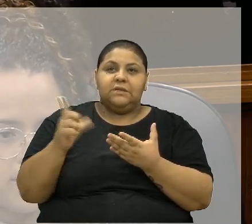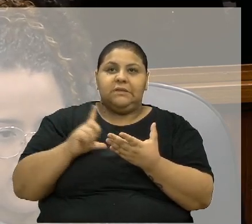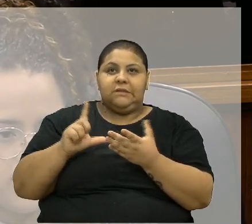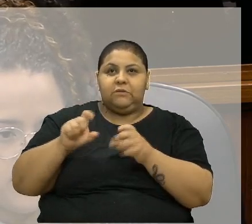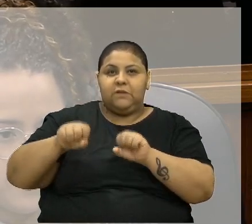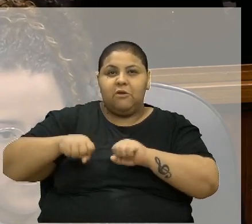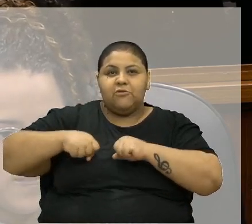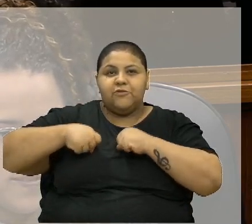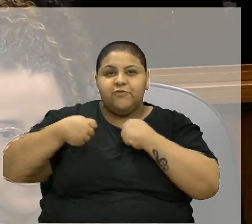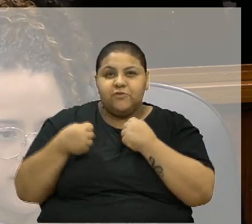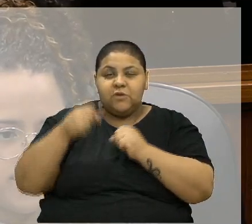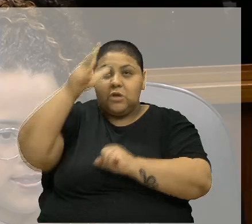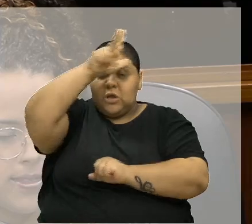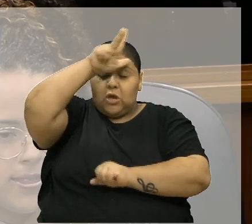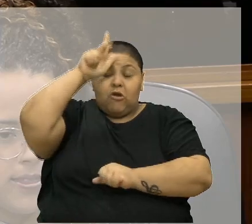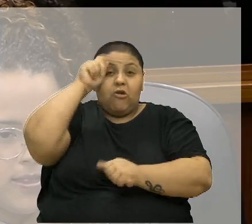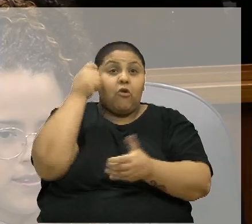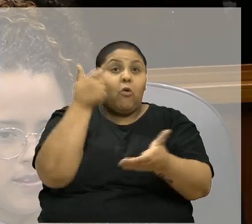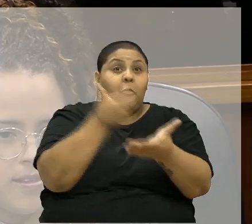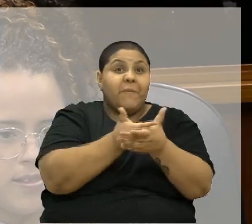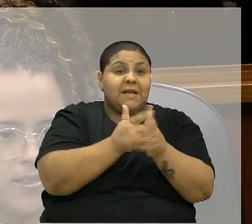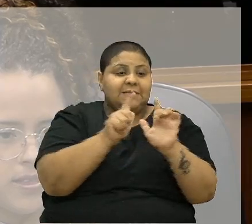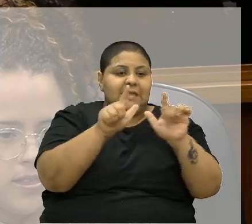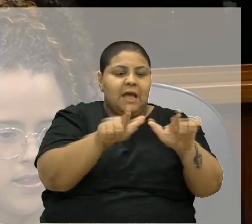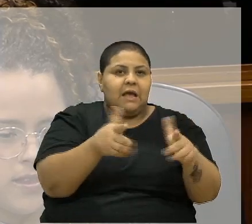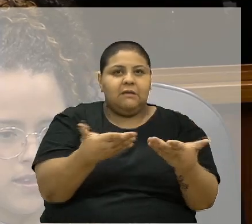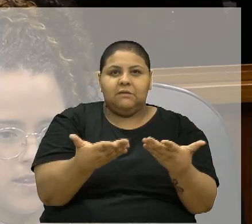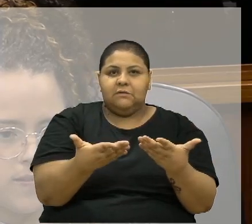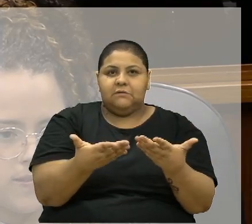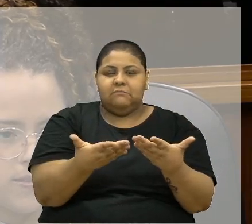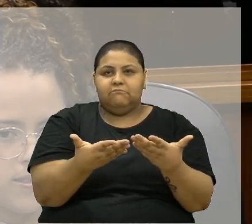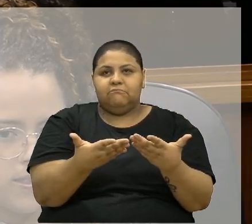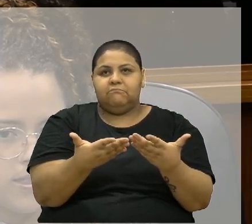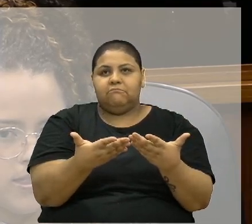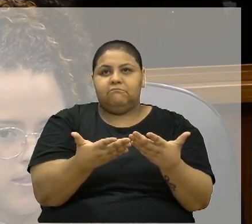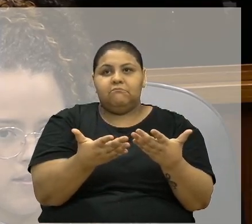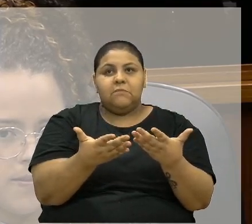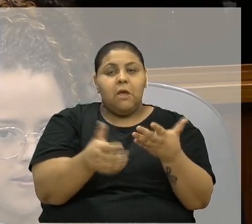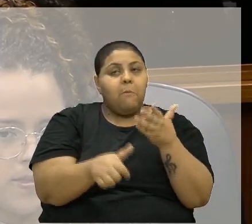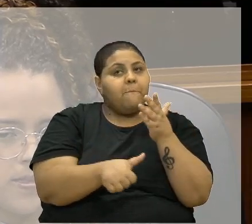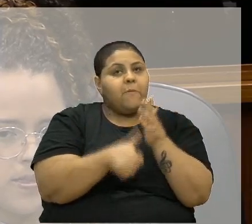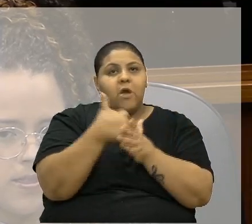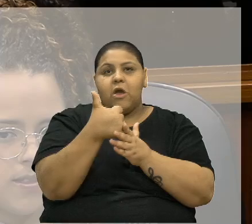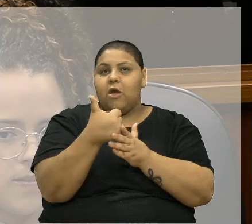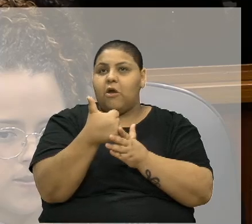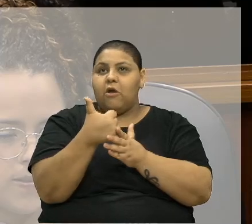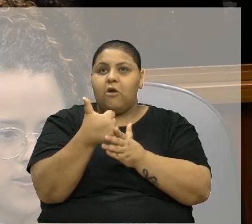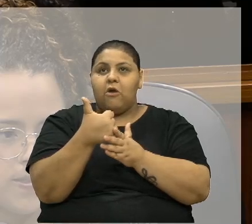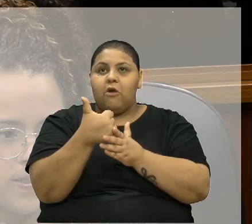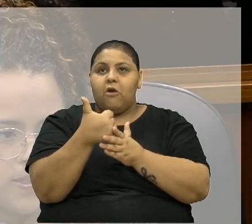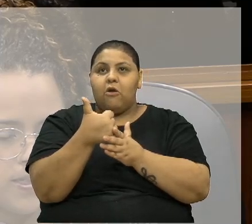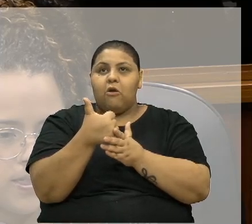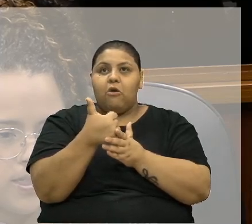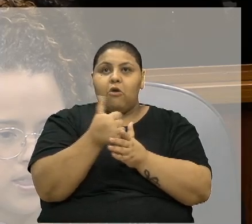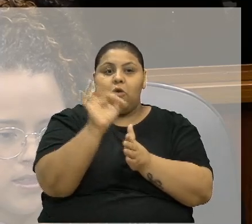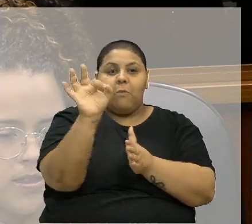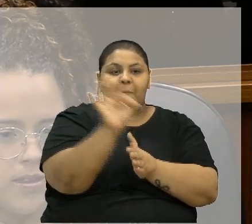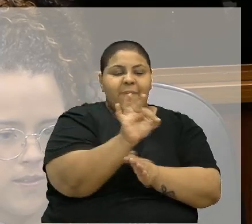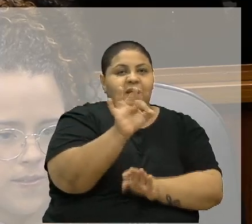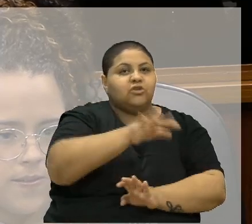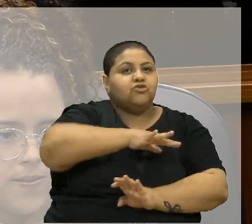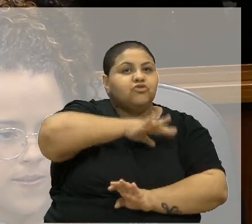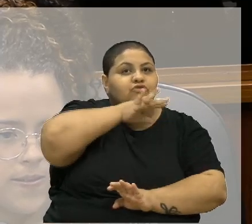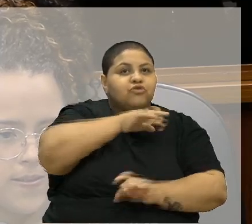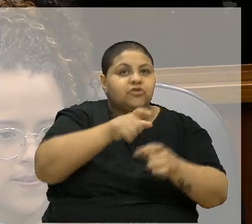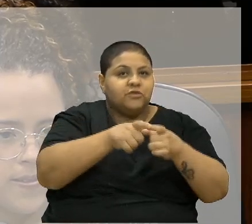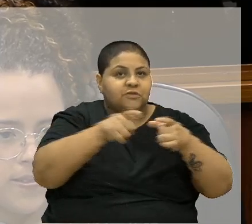da prefeitura em adquirir essa área, nada melhor do que uma parte desse terreno, que é grande ali,